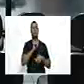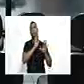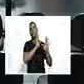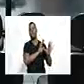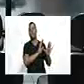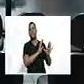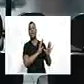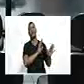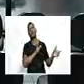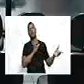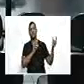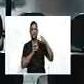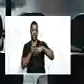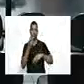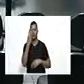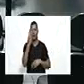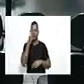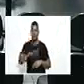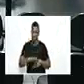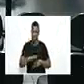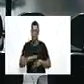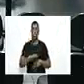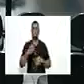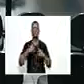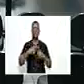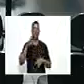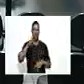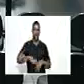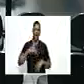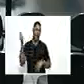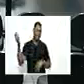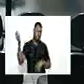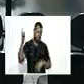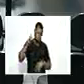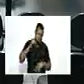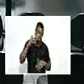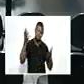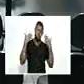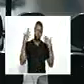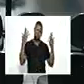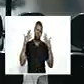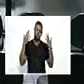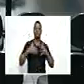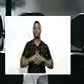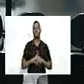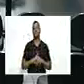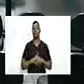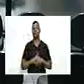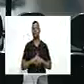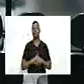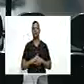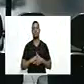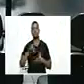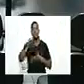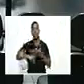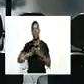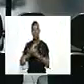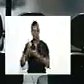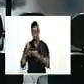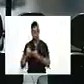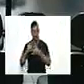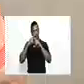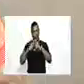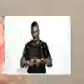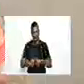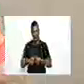e esse horário por causa da tarde ser mais quente ees já pegam já eh terceirização esse